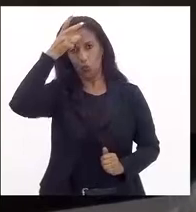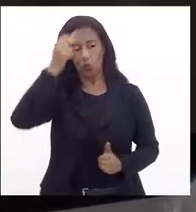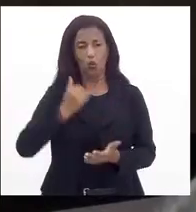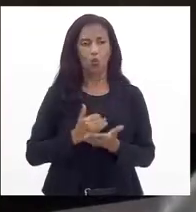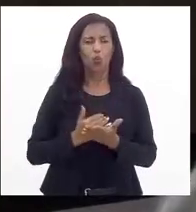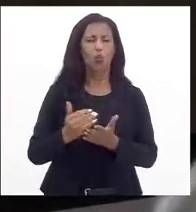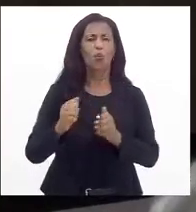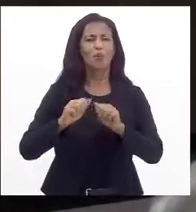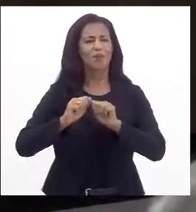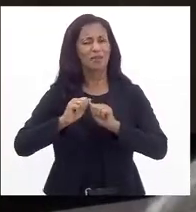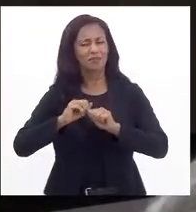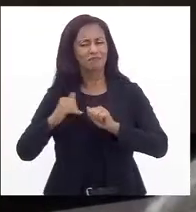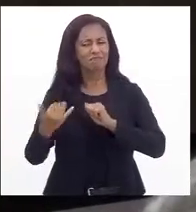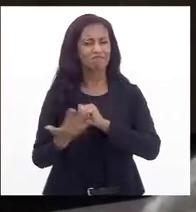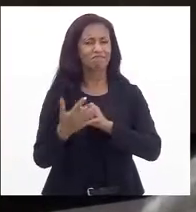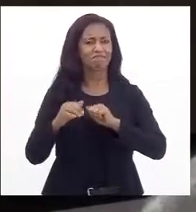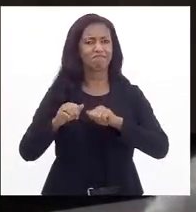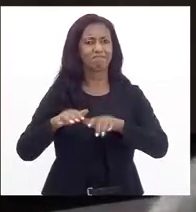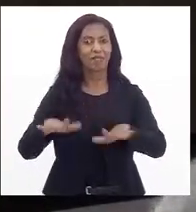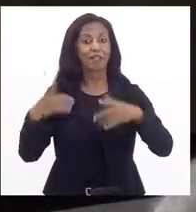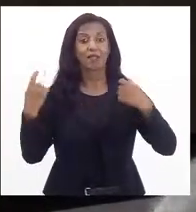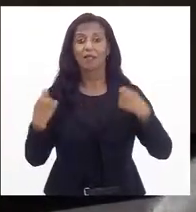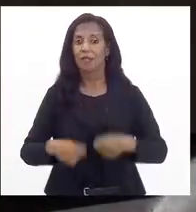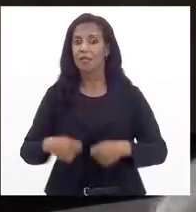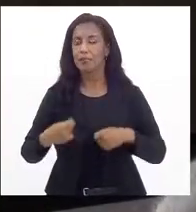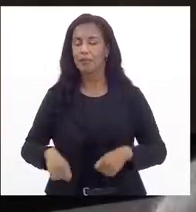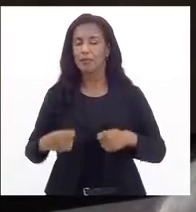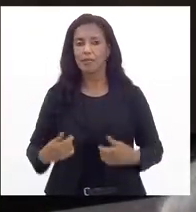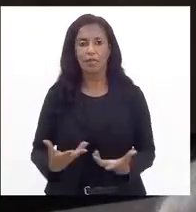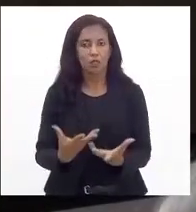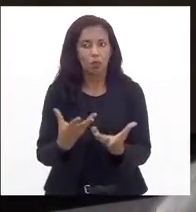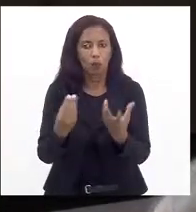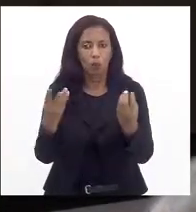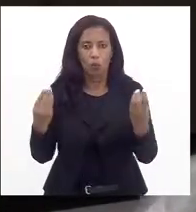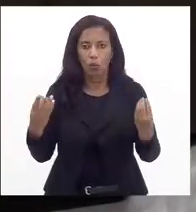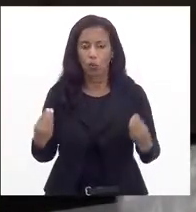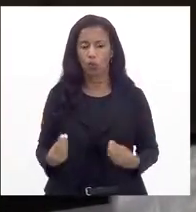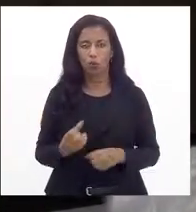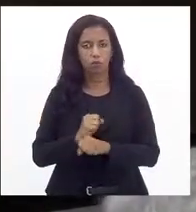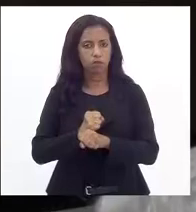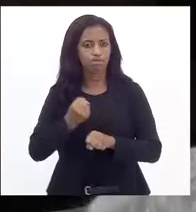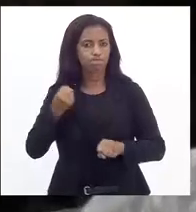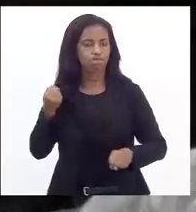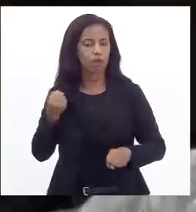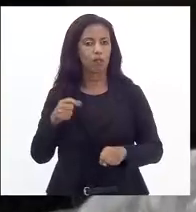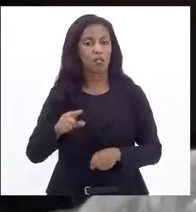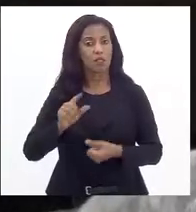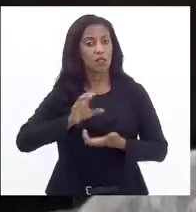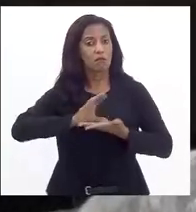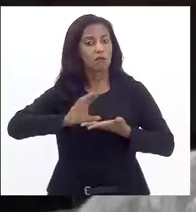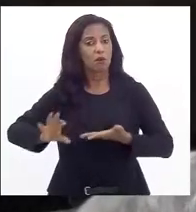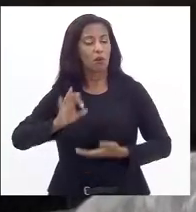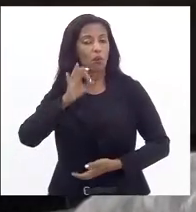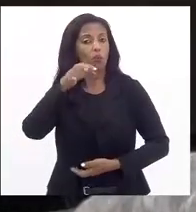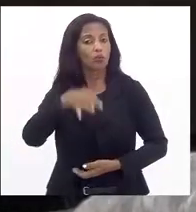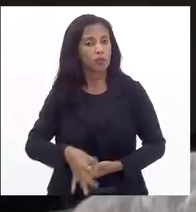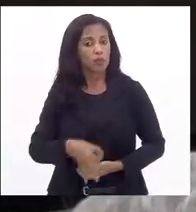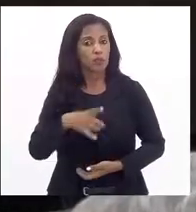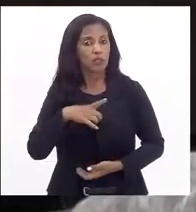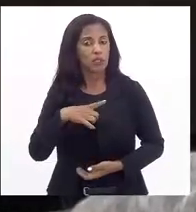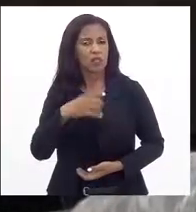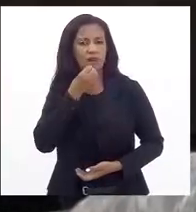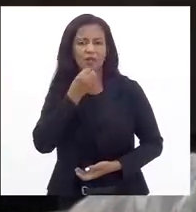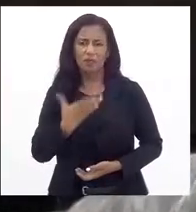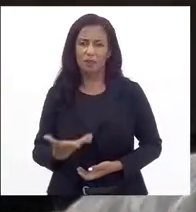da pandemia e a a enorme é imensa esse recurso Com certeza